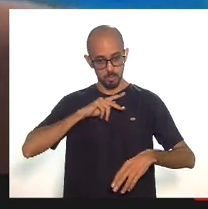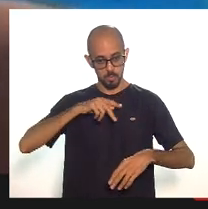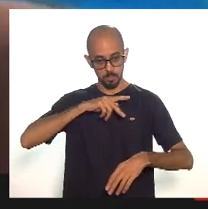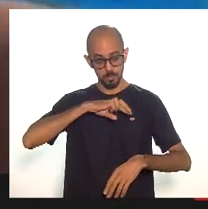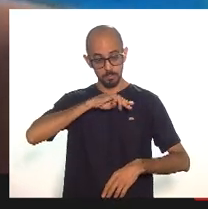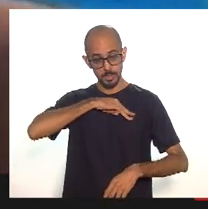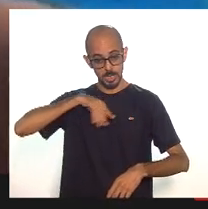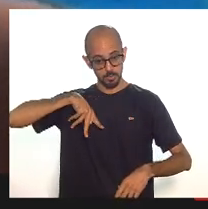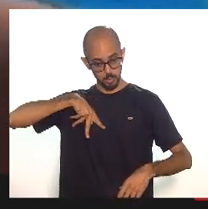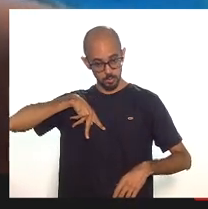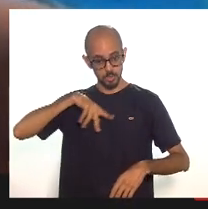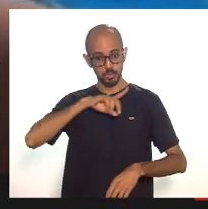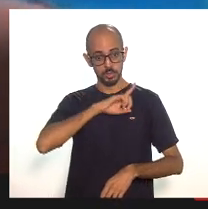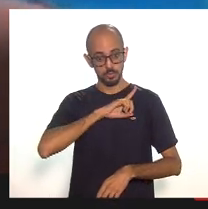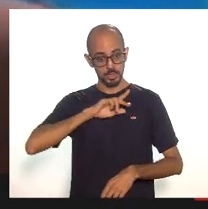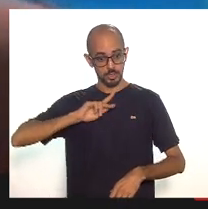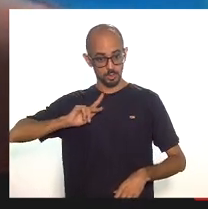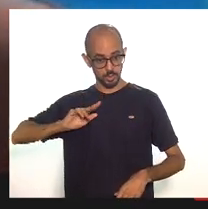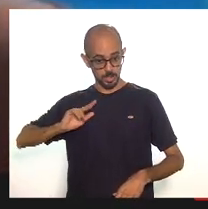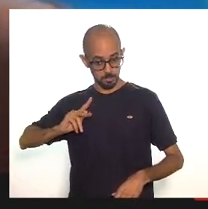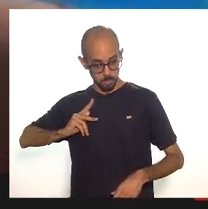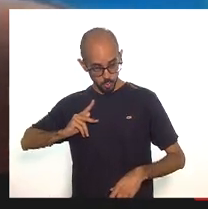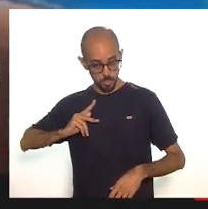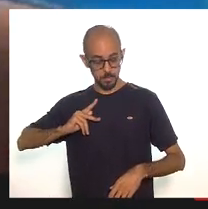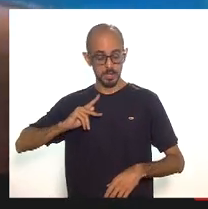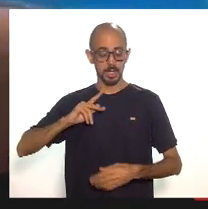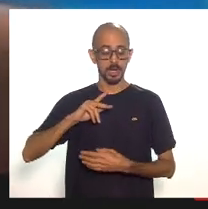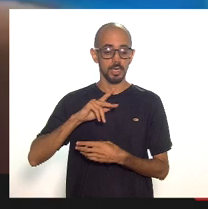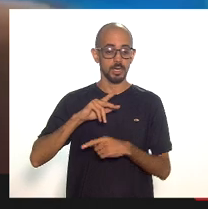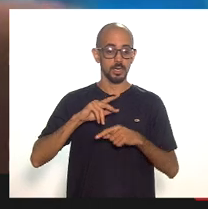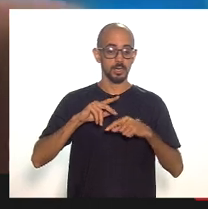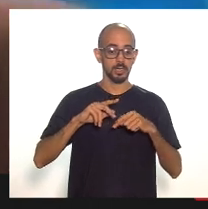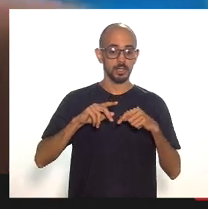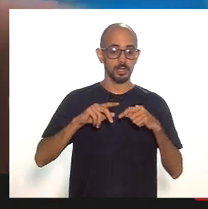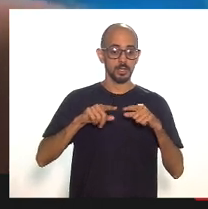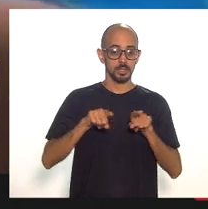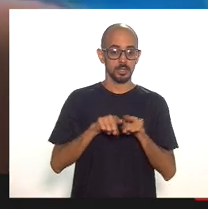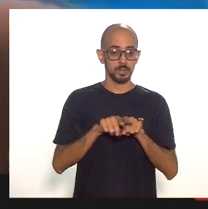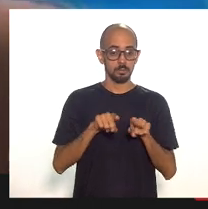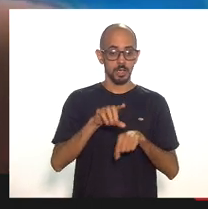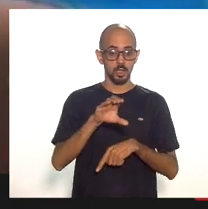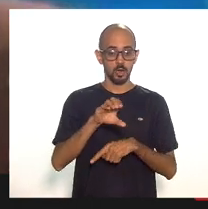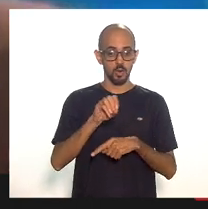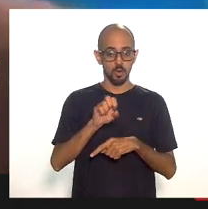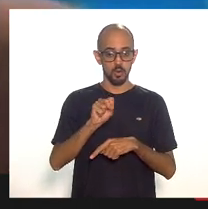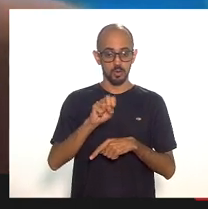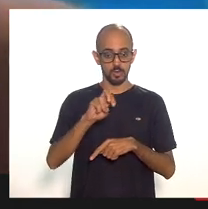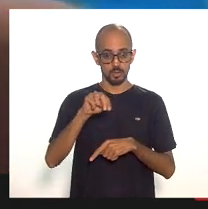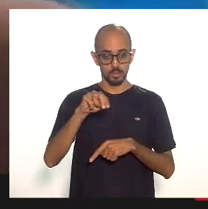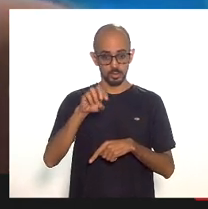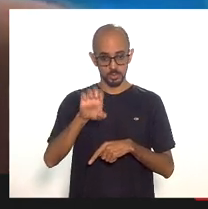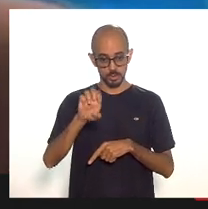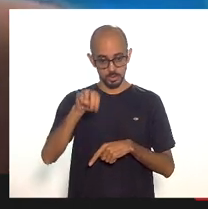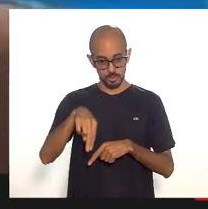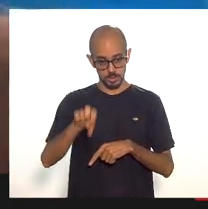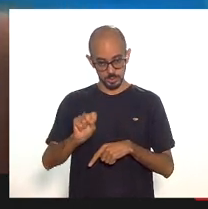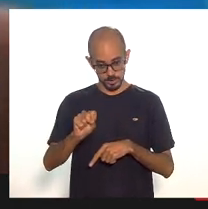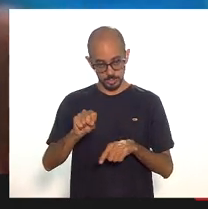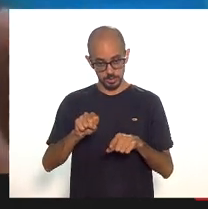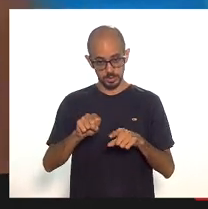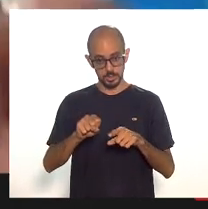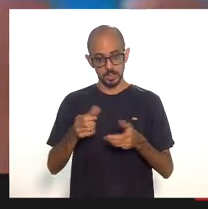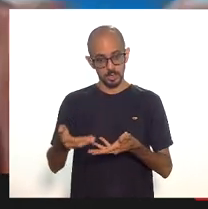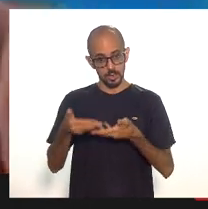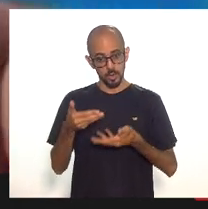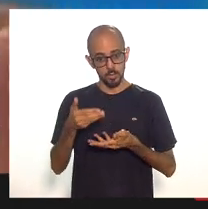a Defensoria Pública, representada pela doutora Alessandra Nascimento, e o COSEMS, o doutor Rodrigo Oliveira, e